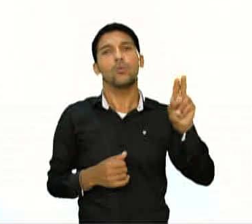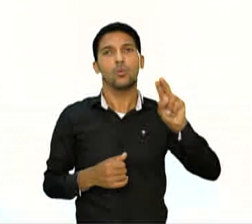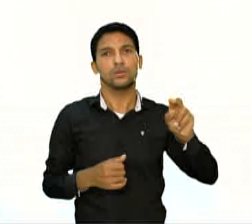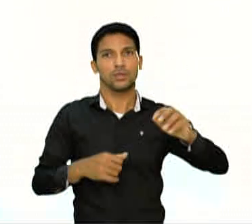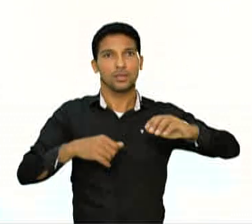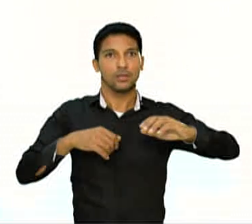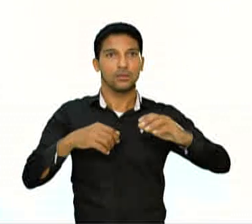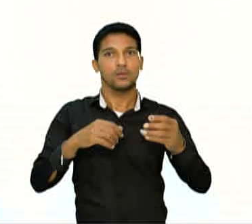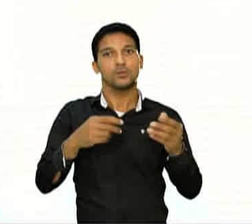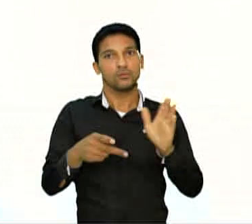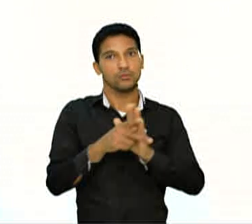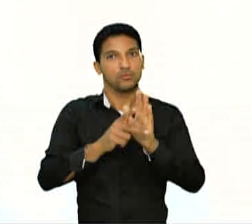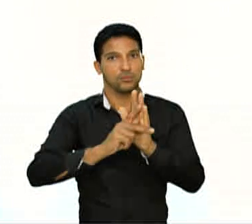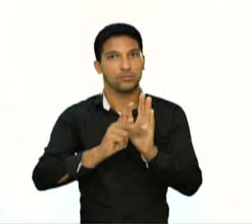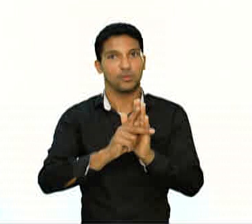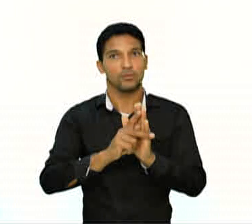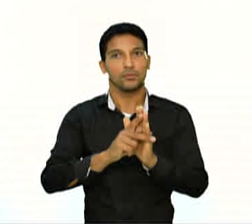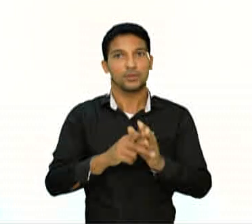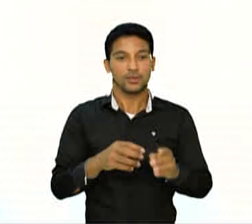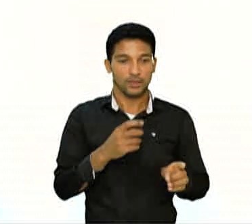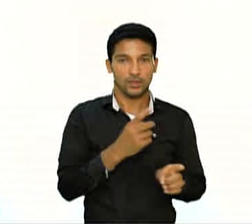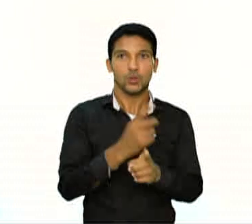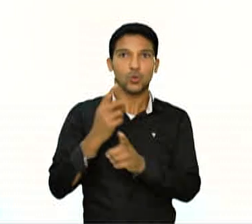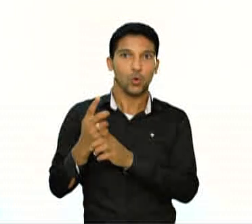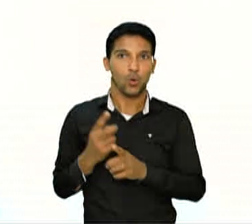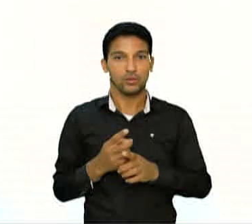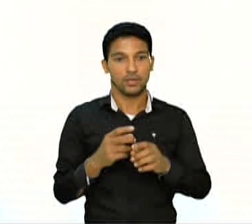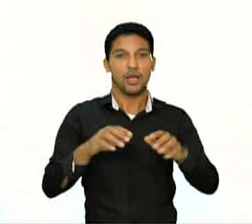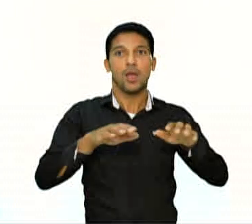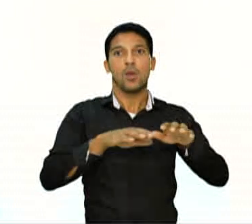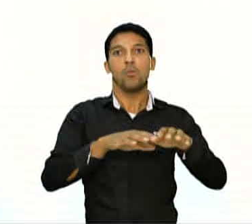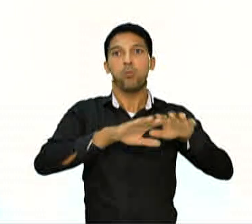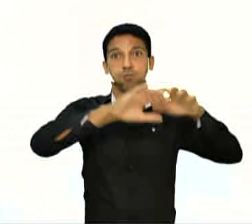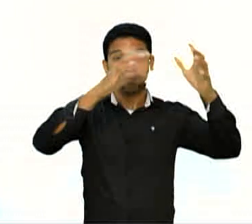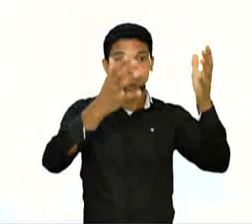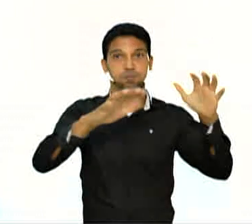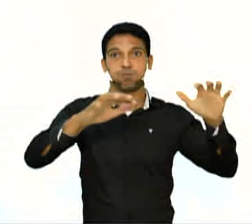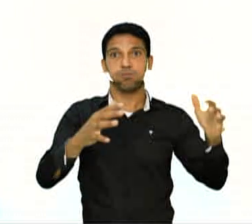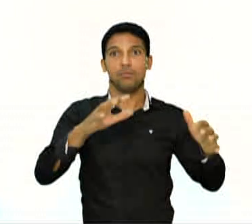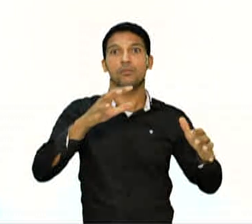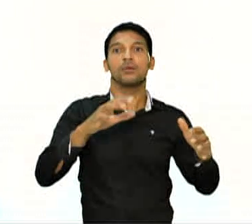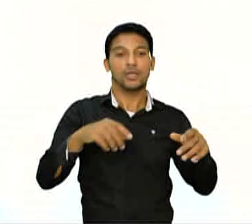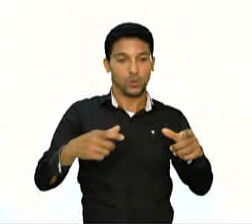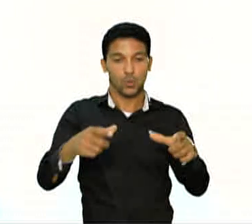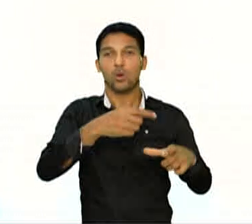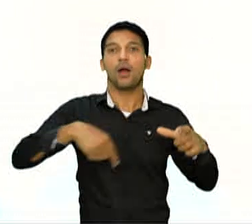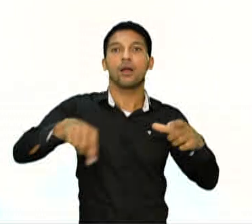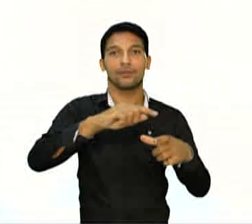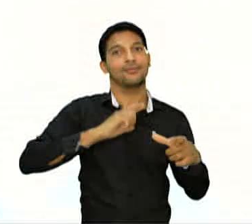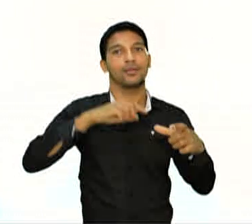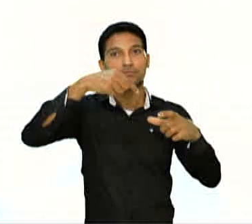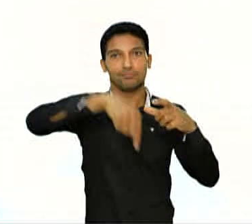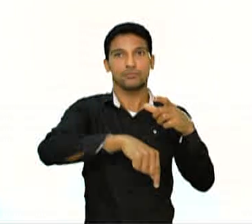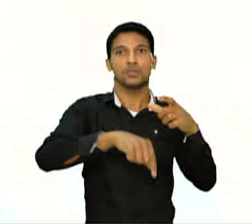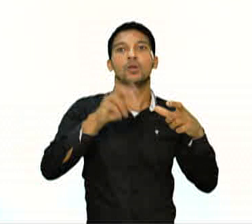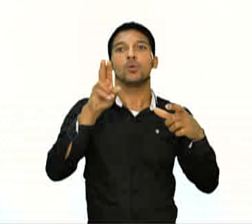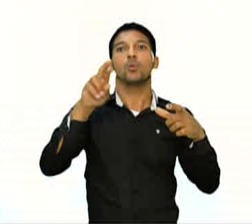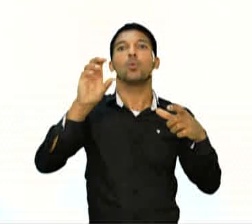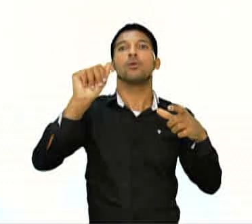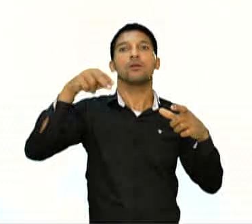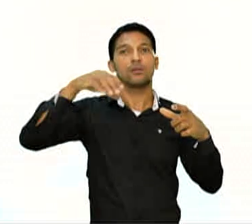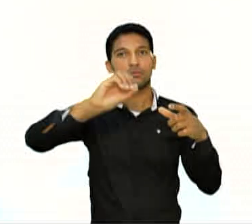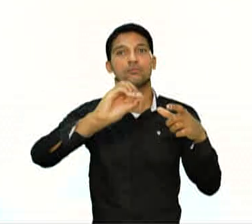pela facilidade com que vem sendo encontrada jazidas. Nós vamos ter o petróleo, o carvão e o gás natural.